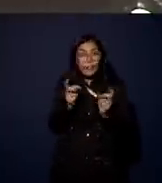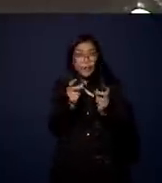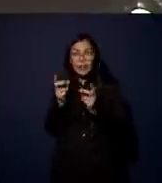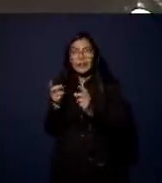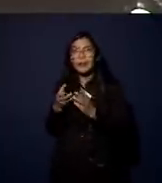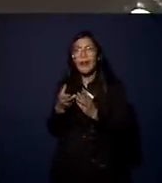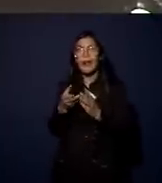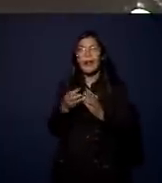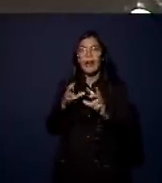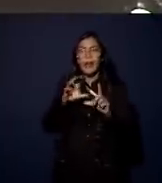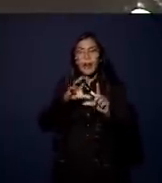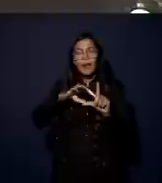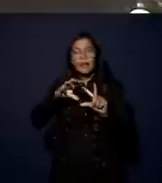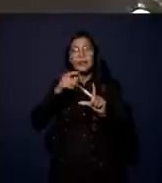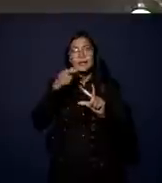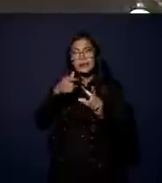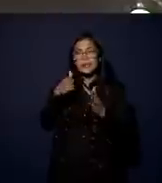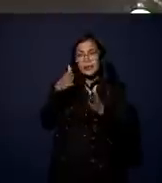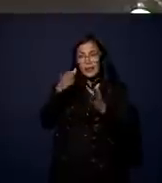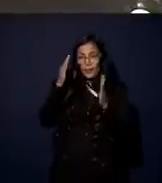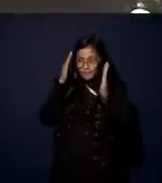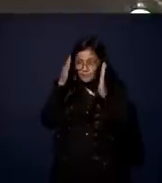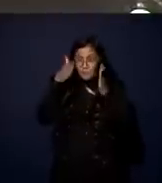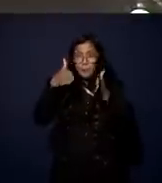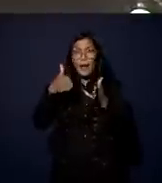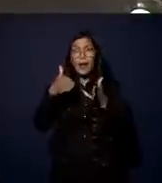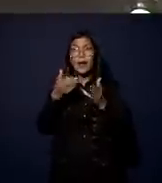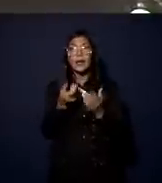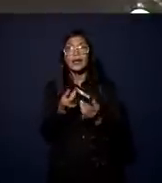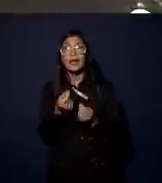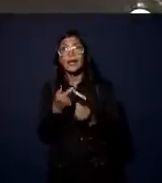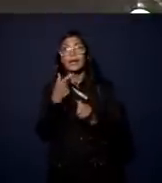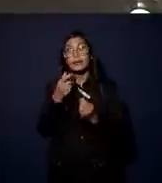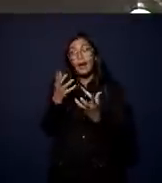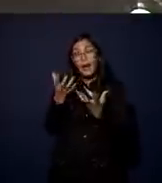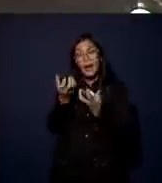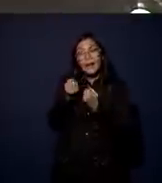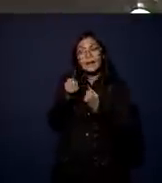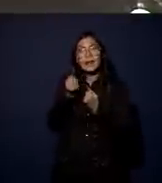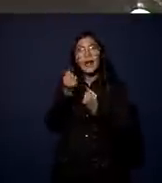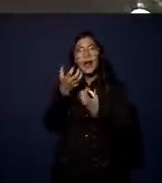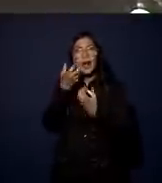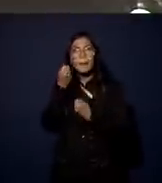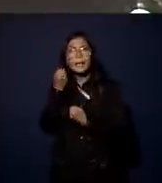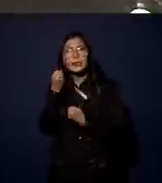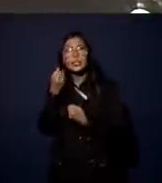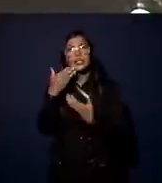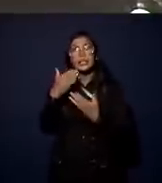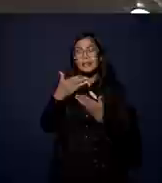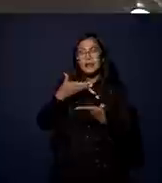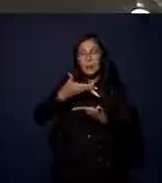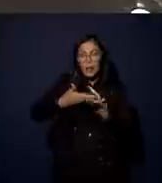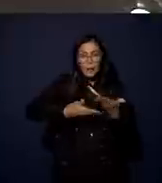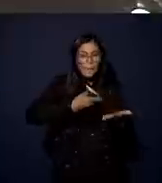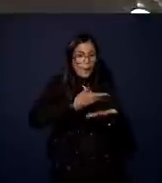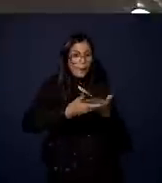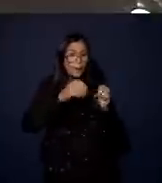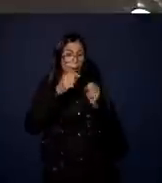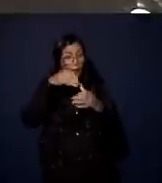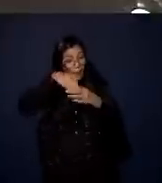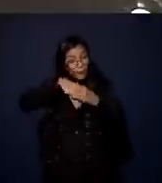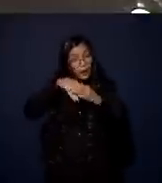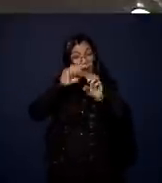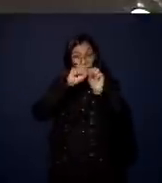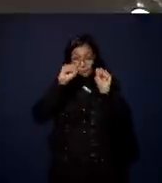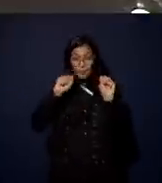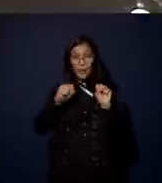e para trabalhar e ser mais assertivo na rentabilidade e na geração de trânsito dentro do ecossistema então